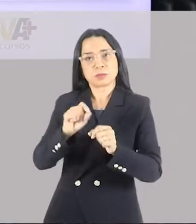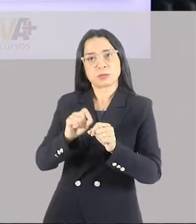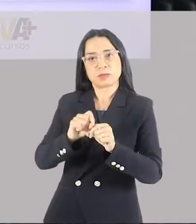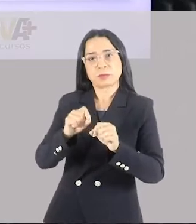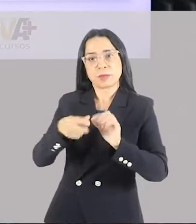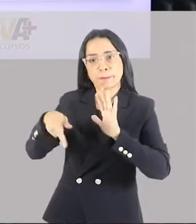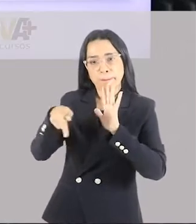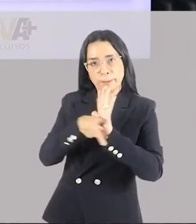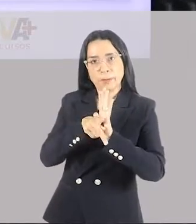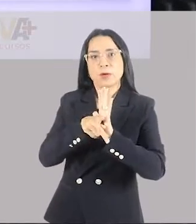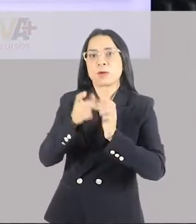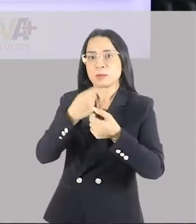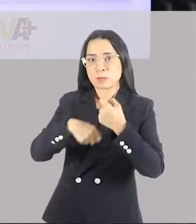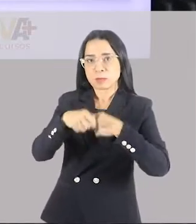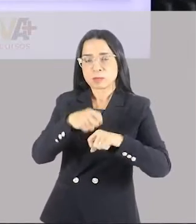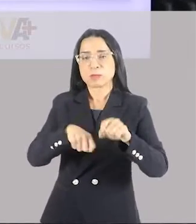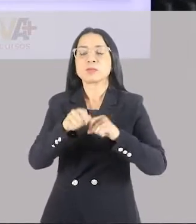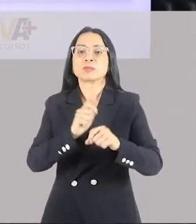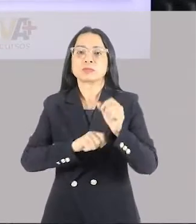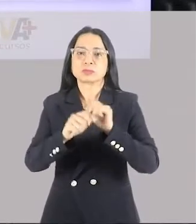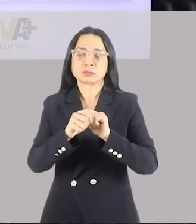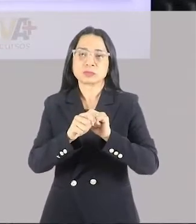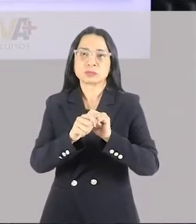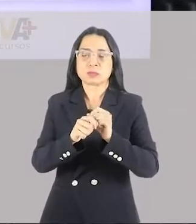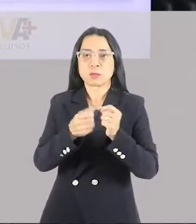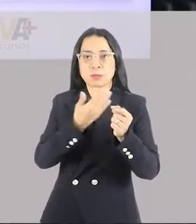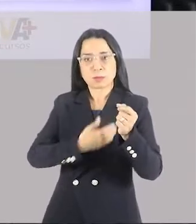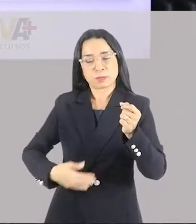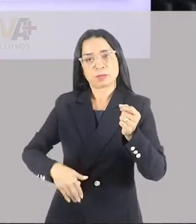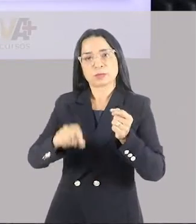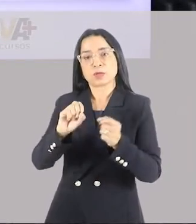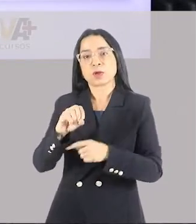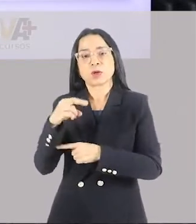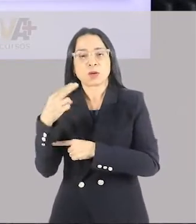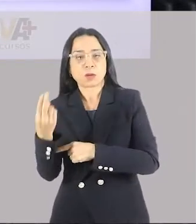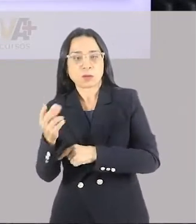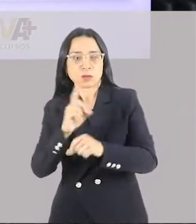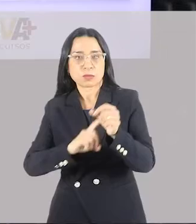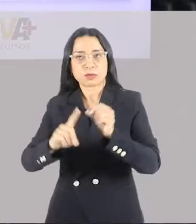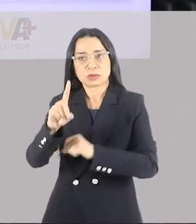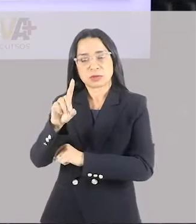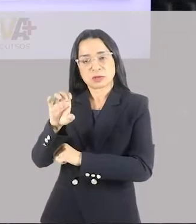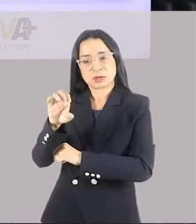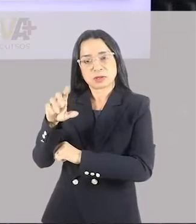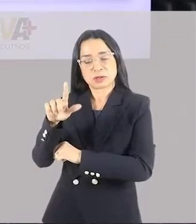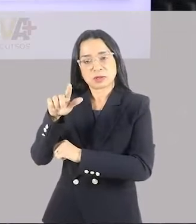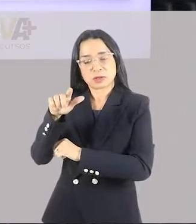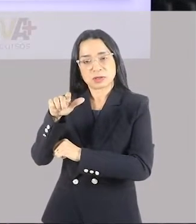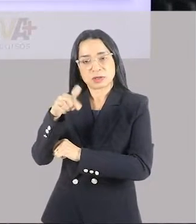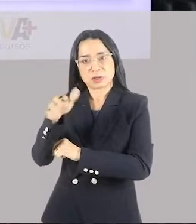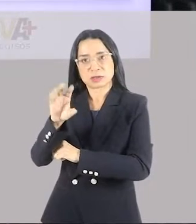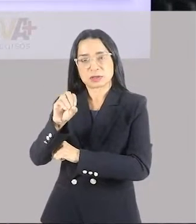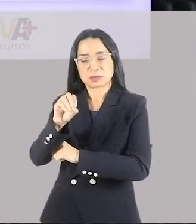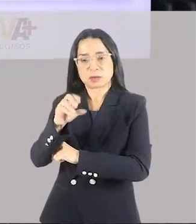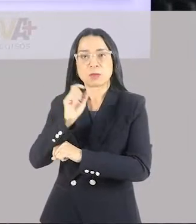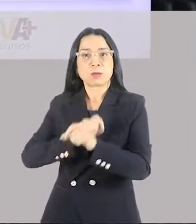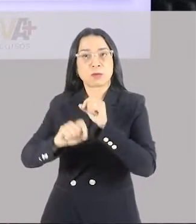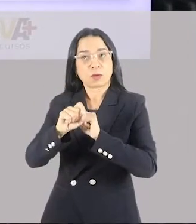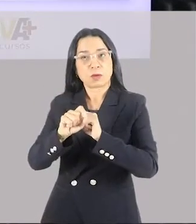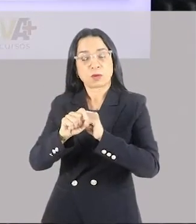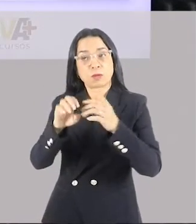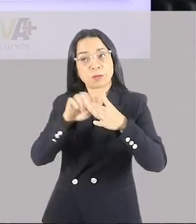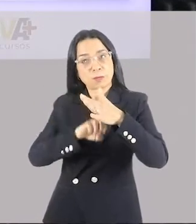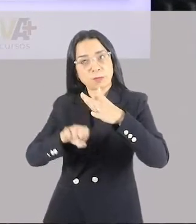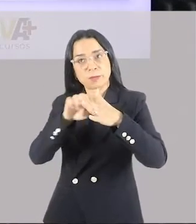executados pela própria administração pública ou por meio de delegação, ou seja, por